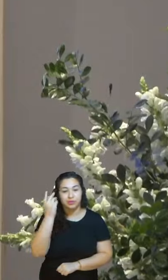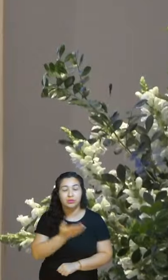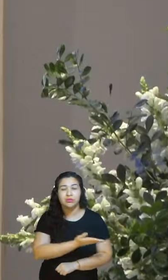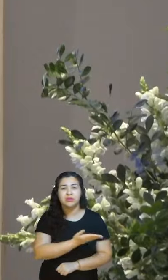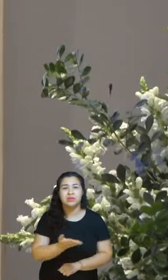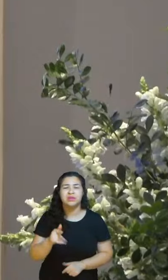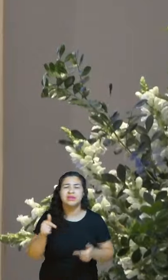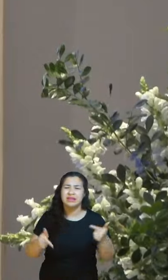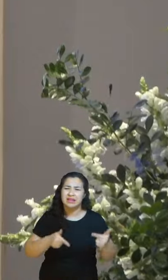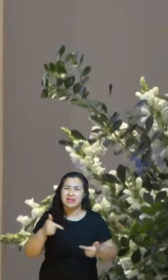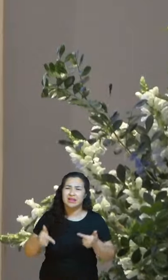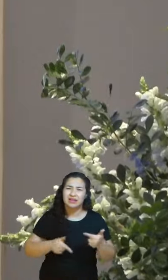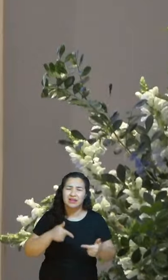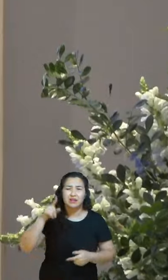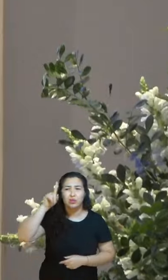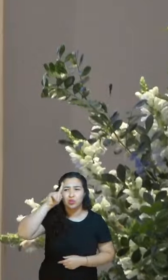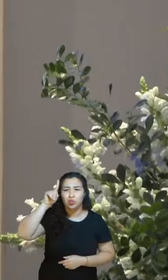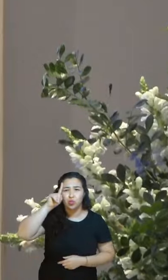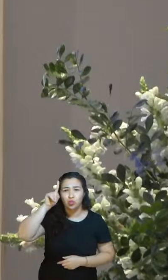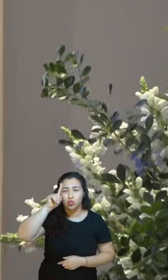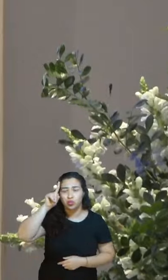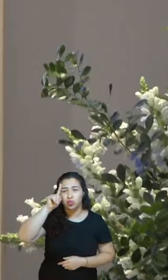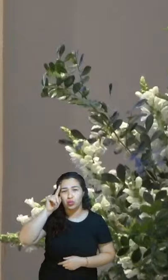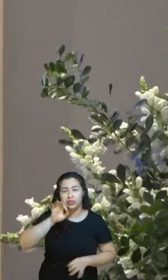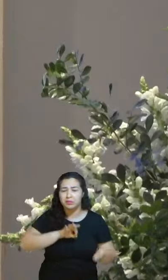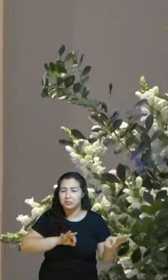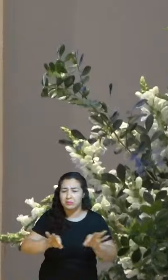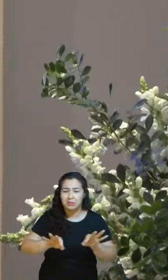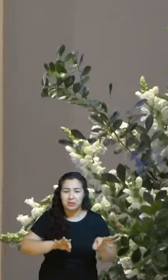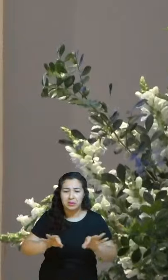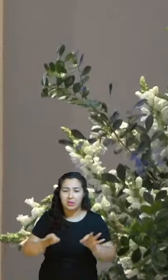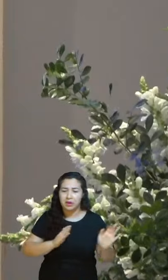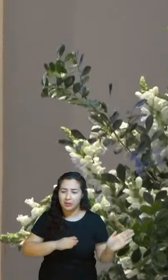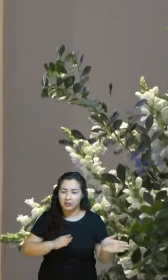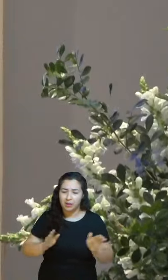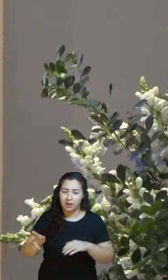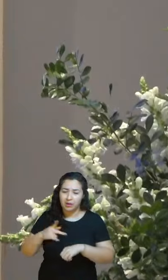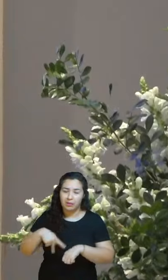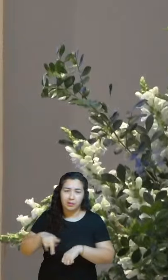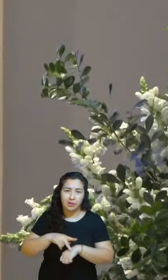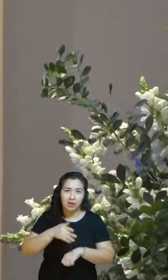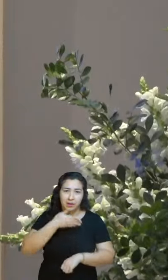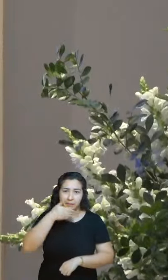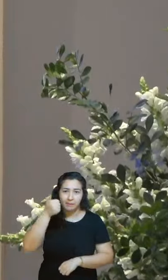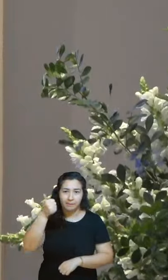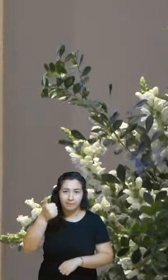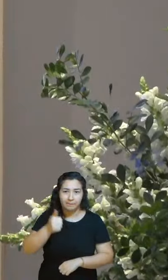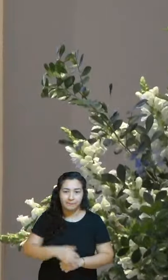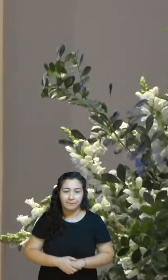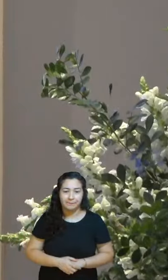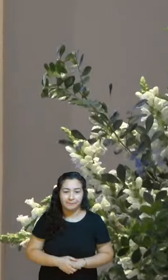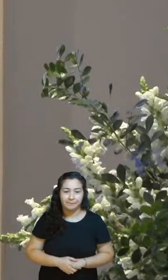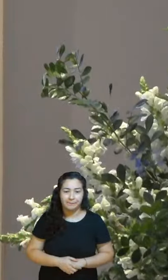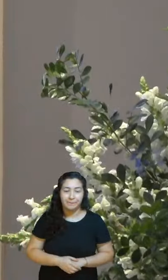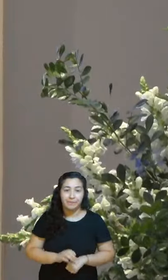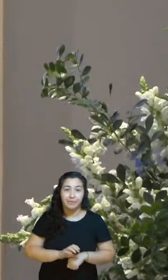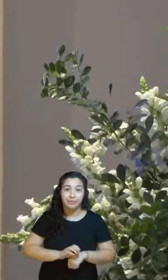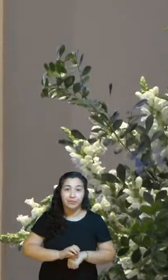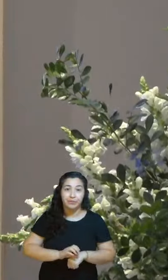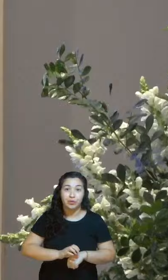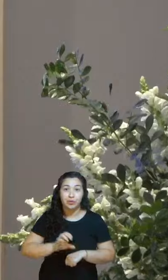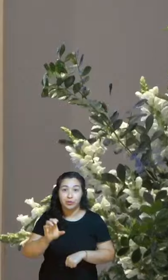trabalha diuturnamente para construir um país cada vez melhor a constituição do Estado de Santa